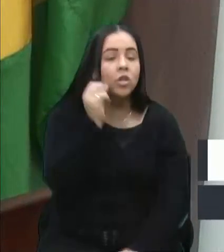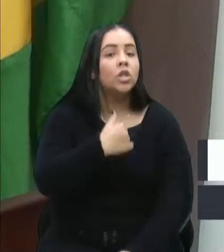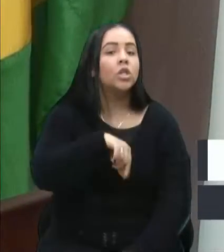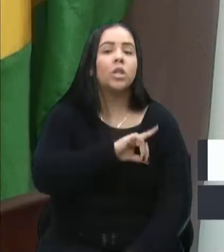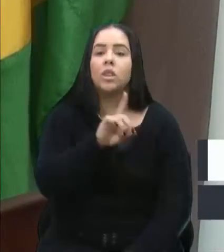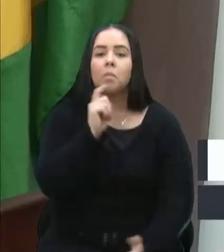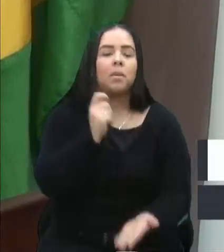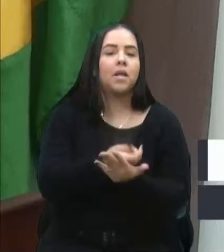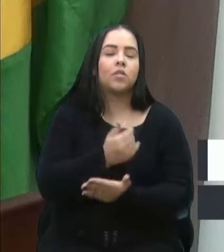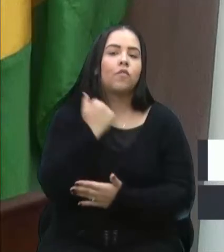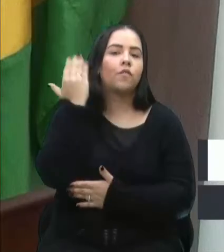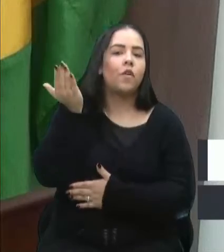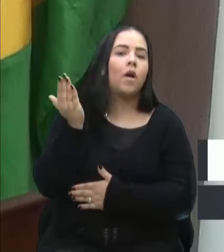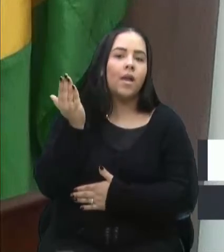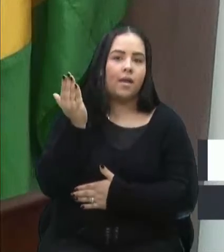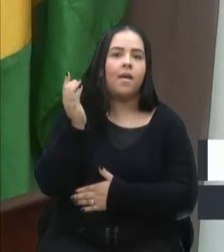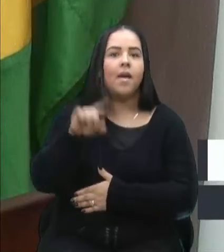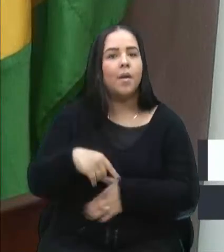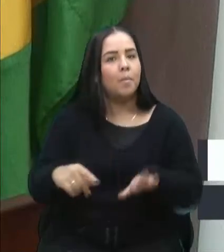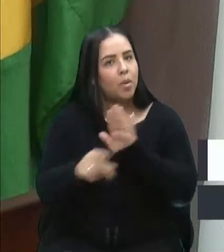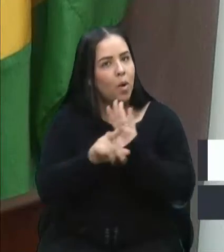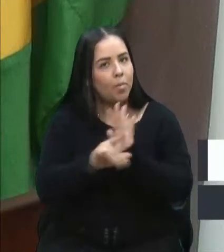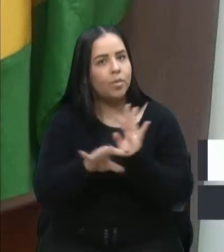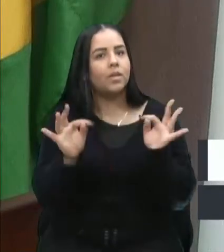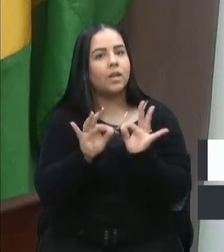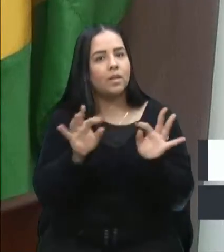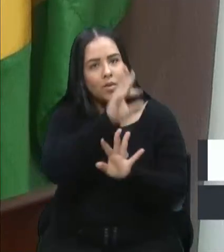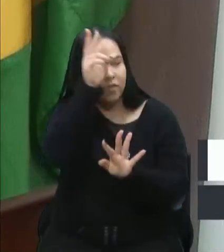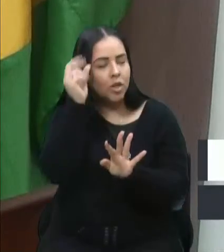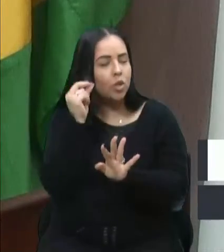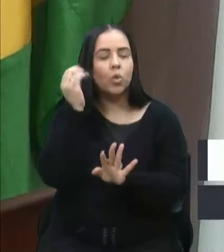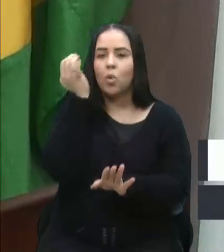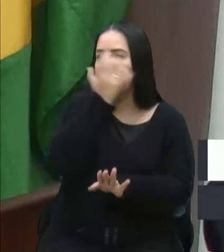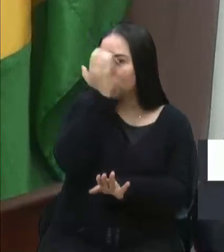estudos de fora, são os técnicos da prefeitura. E o prefeito Adiló, que manda